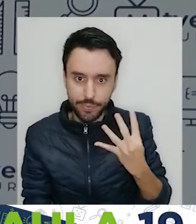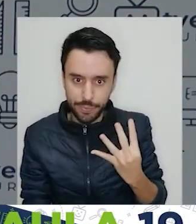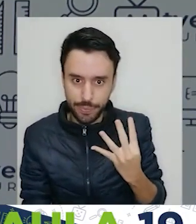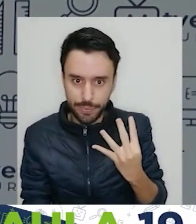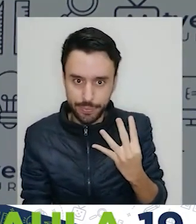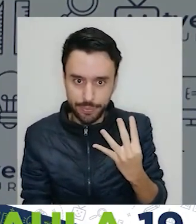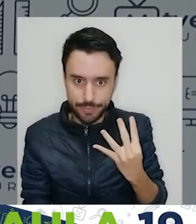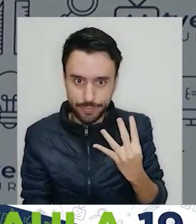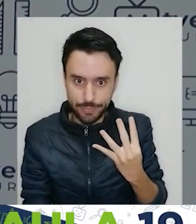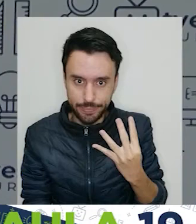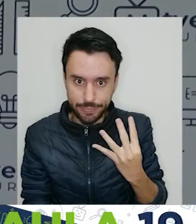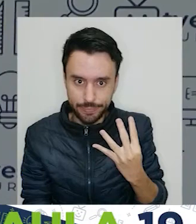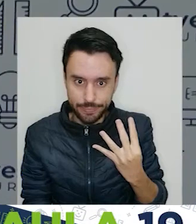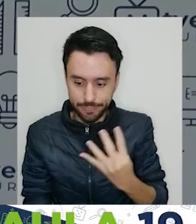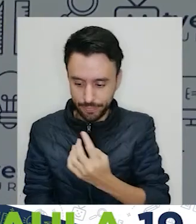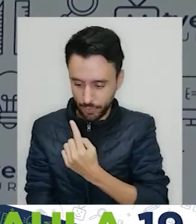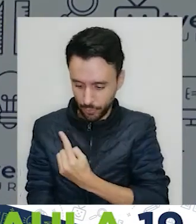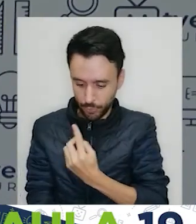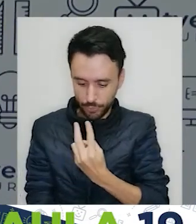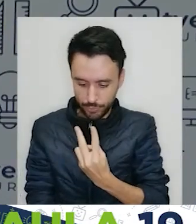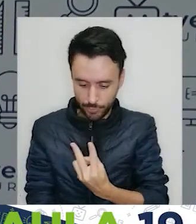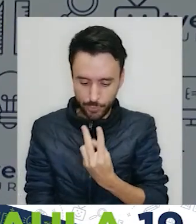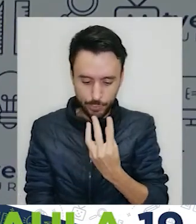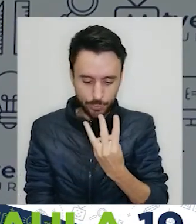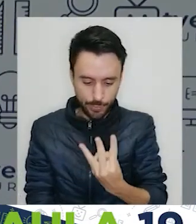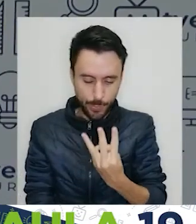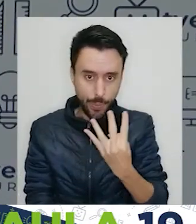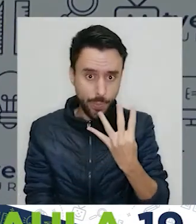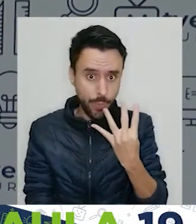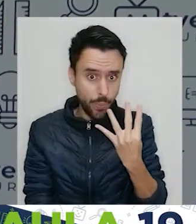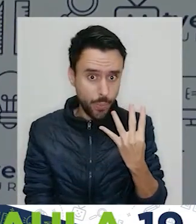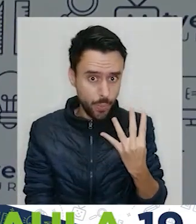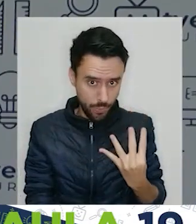4, 1, 2, 3.